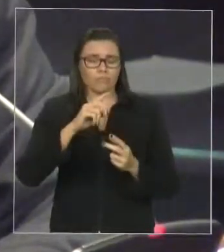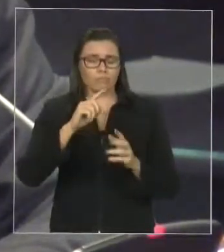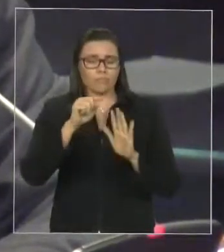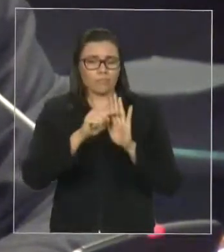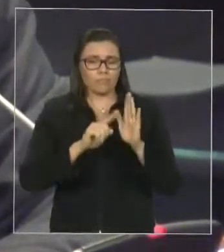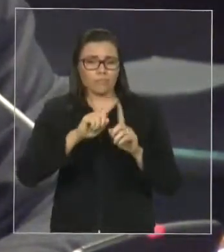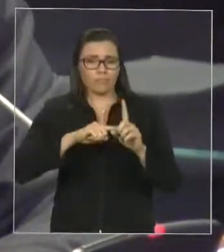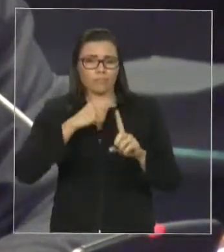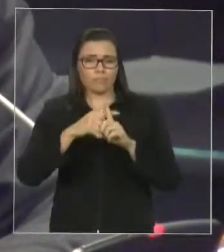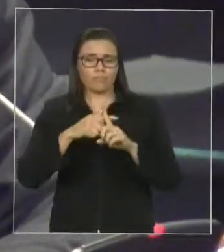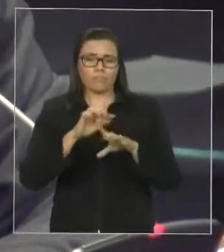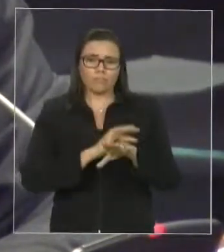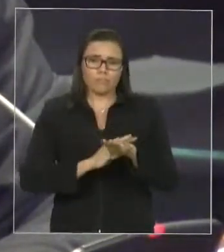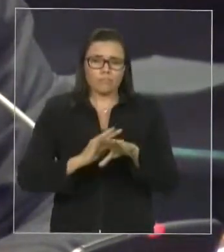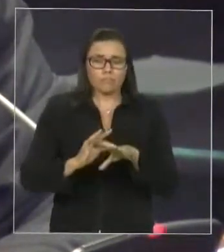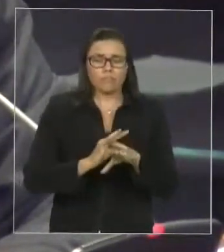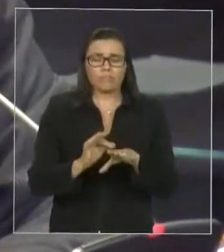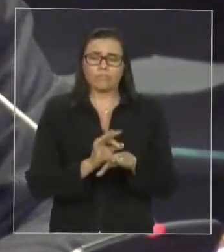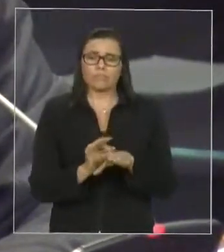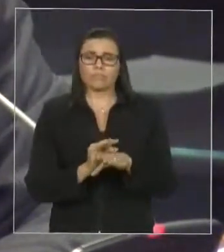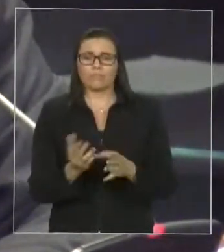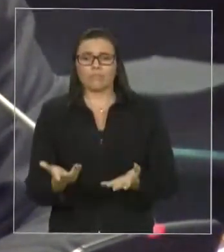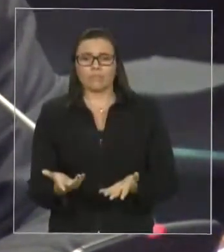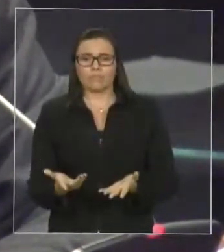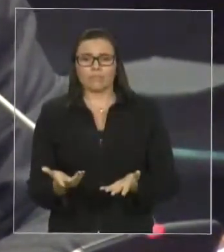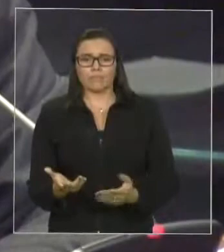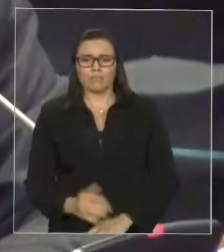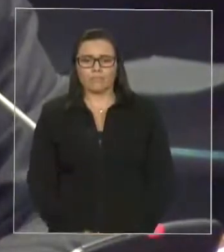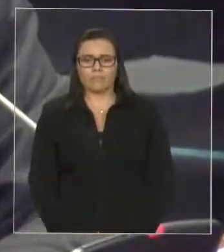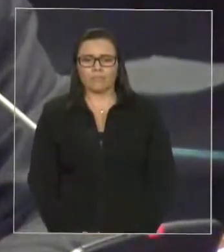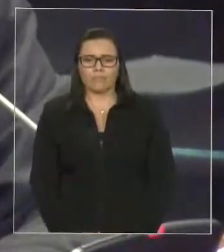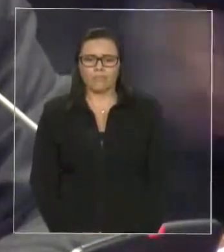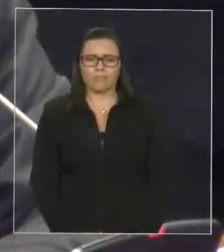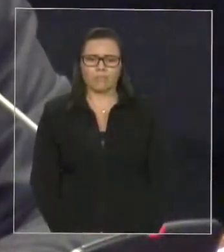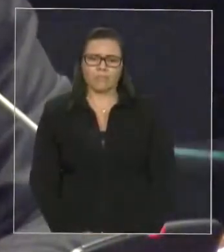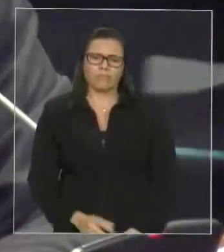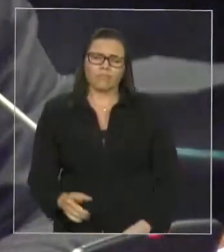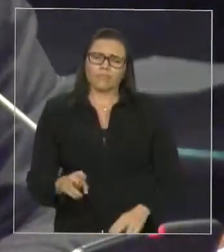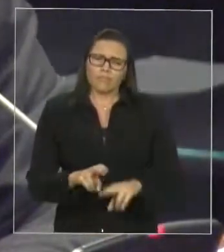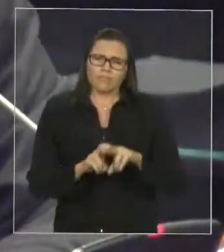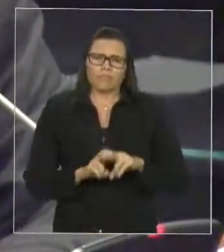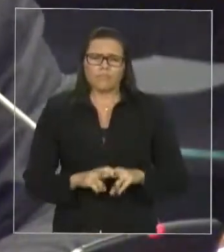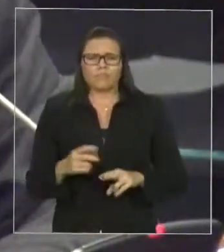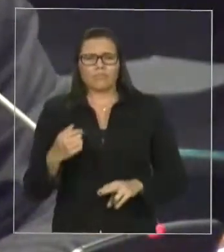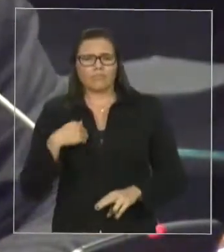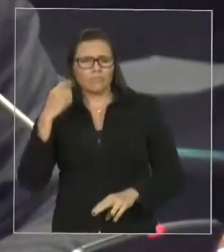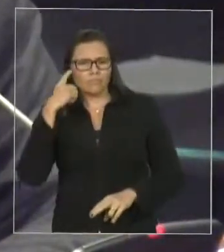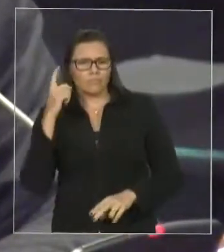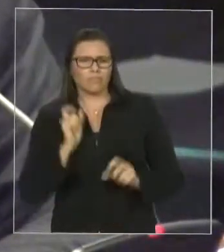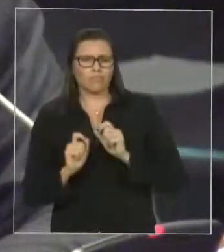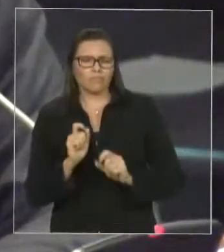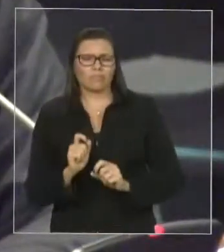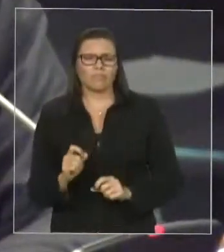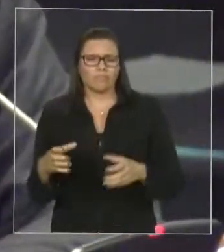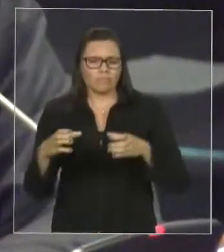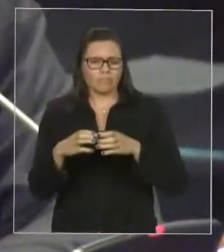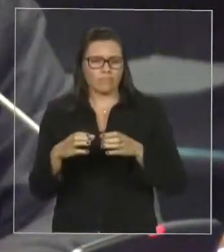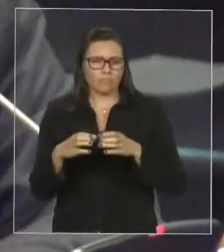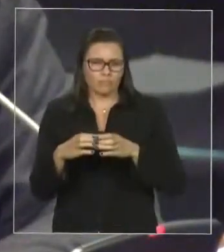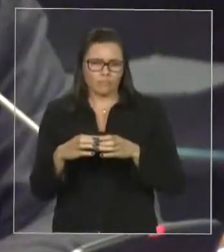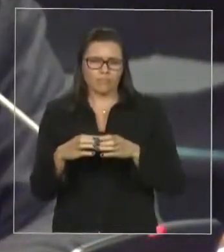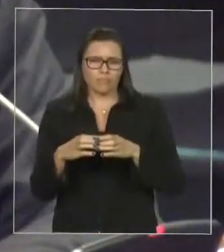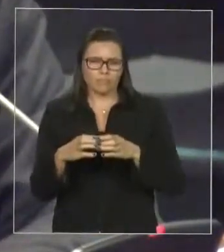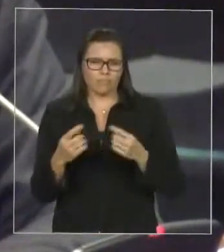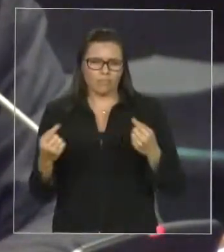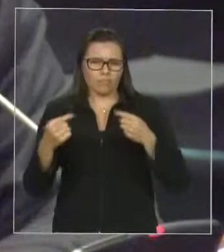não esperar outra coisa. A gente vai sempre ter que, infelizmente, conviver com esses ataques, e é importante fazer esse enfrentamento na